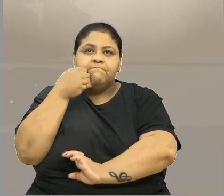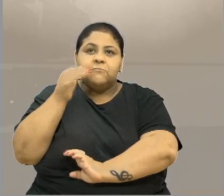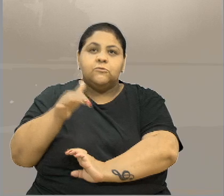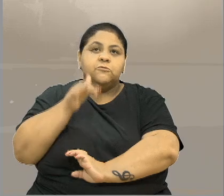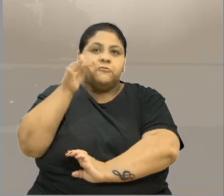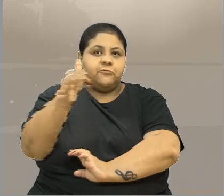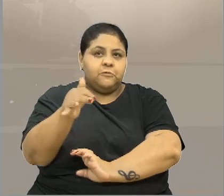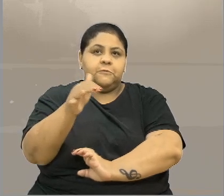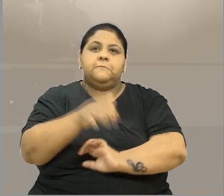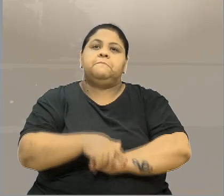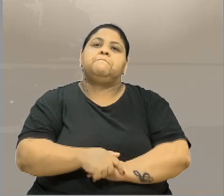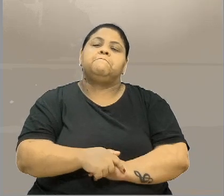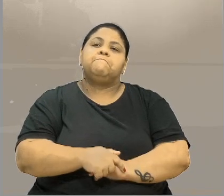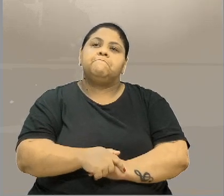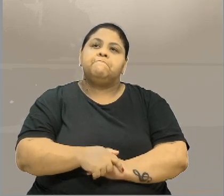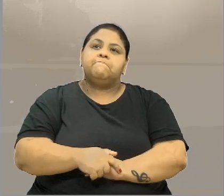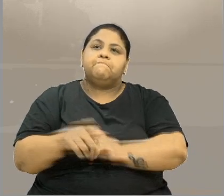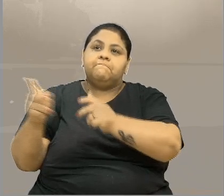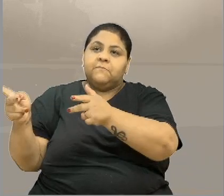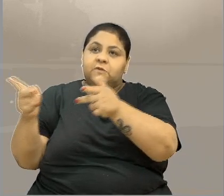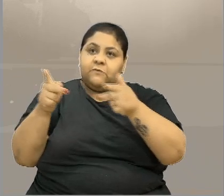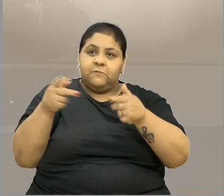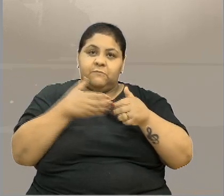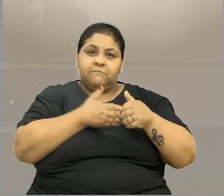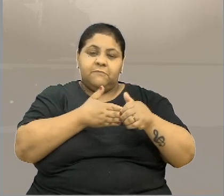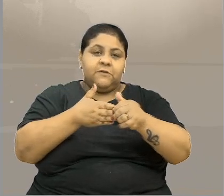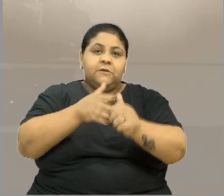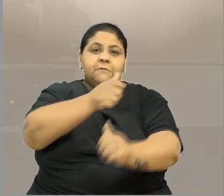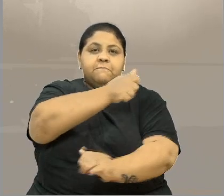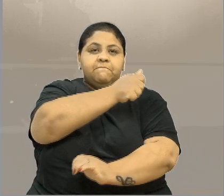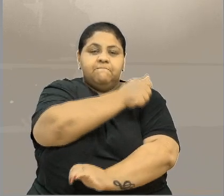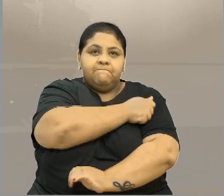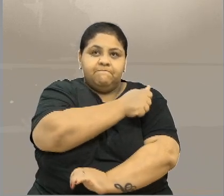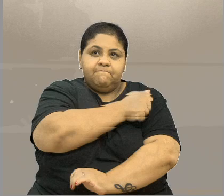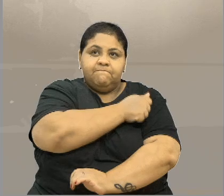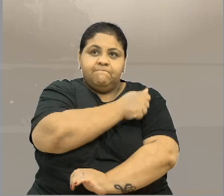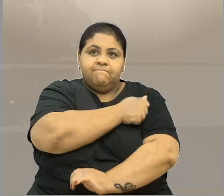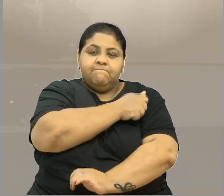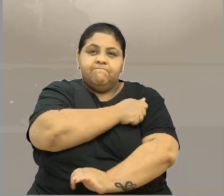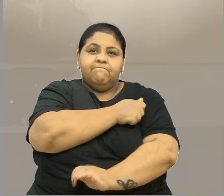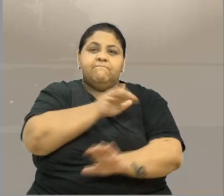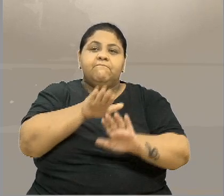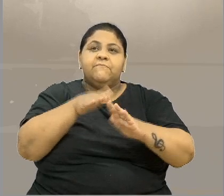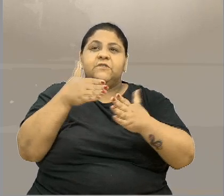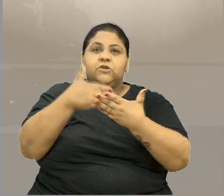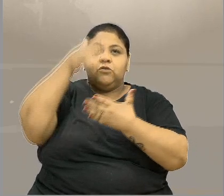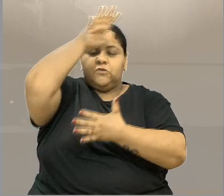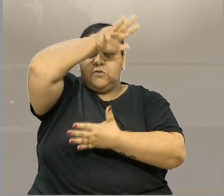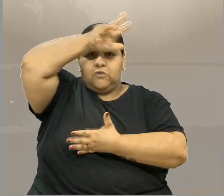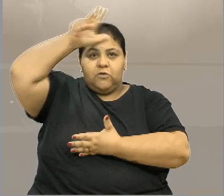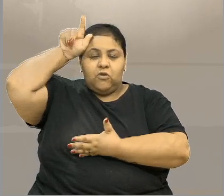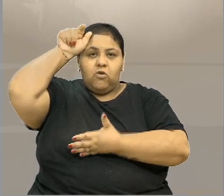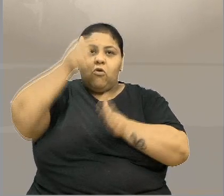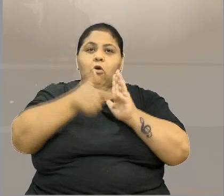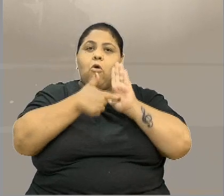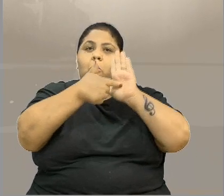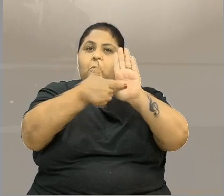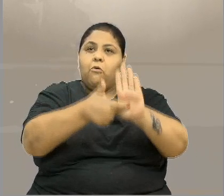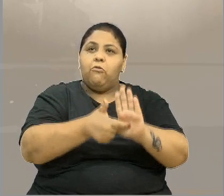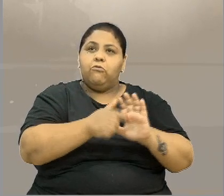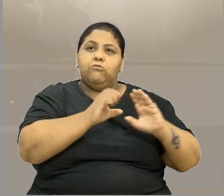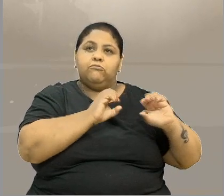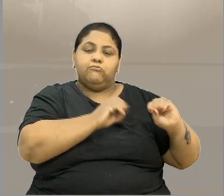futuro. As visitas guiadas de estudantes da rede municipal, promovendo educação ambiental